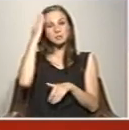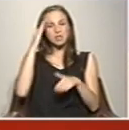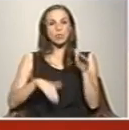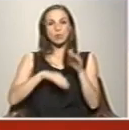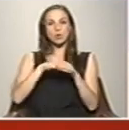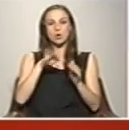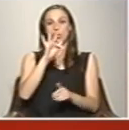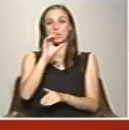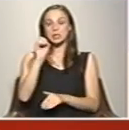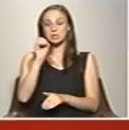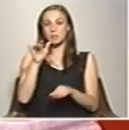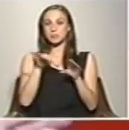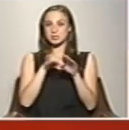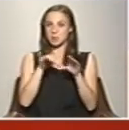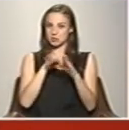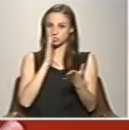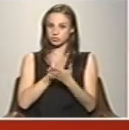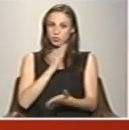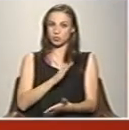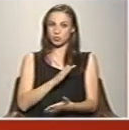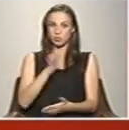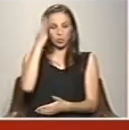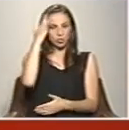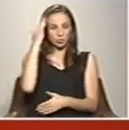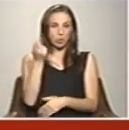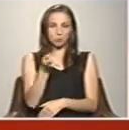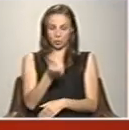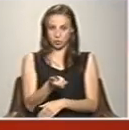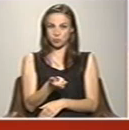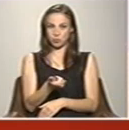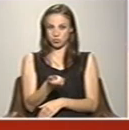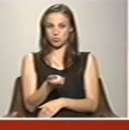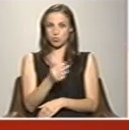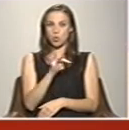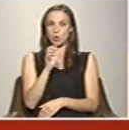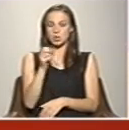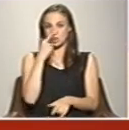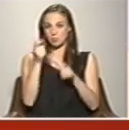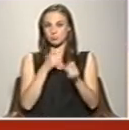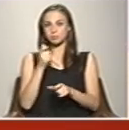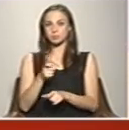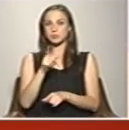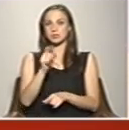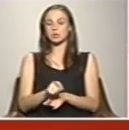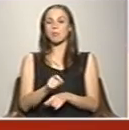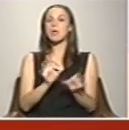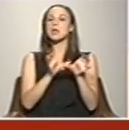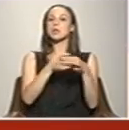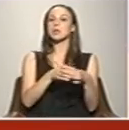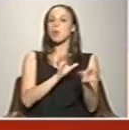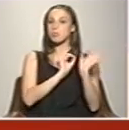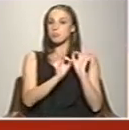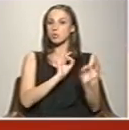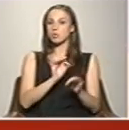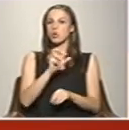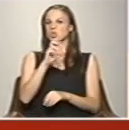40 participantes, ou seja, restringimos no número. São 40 participantes, com mais mentores e mais staff. Durante os 3 dias, contamos ter